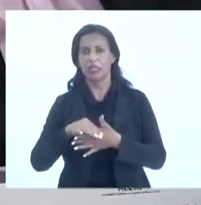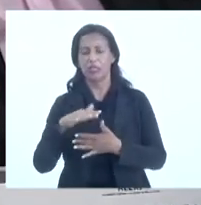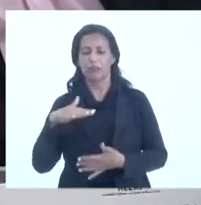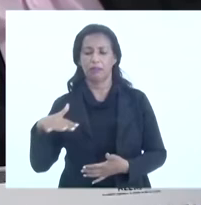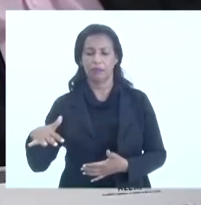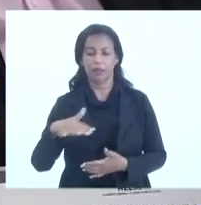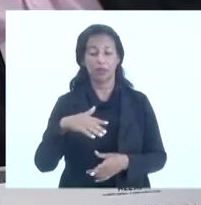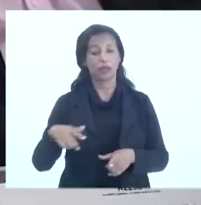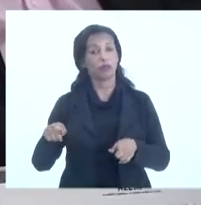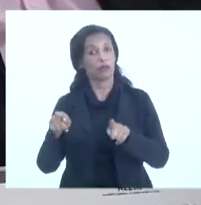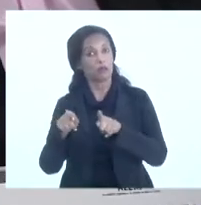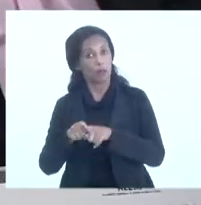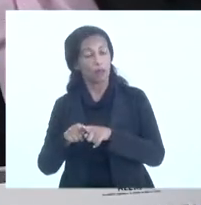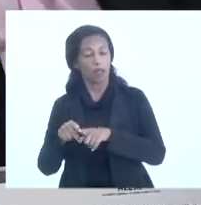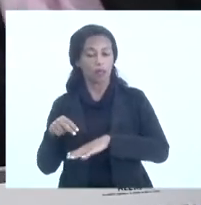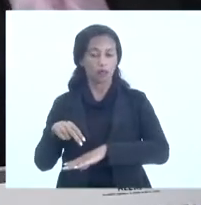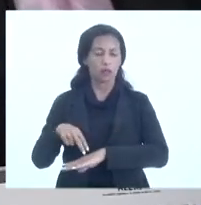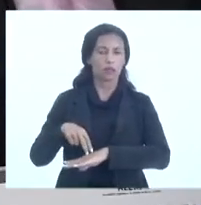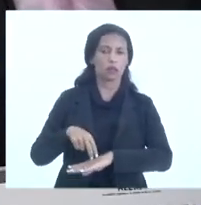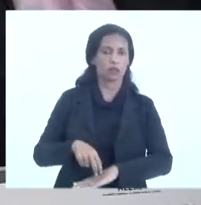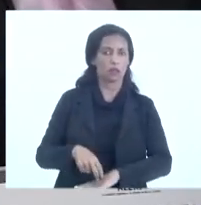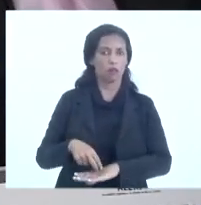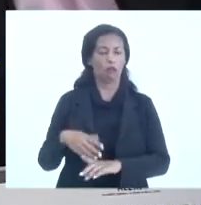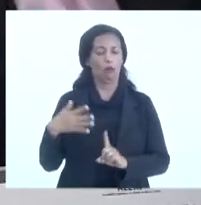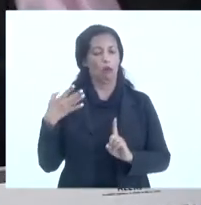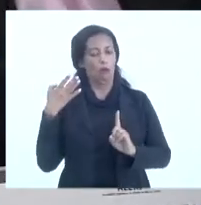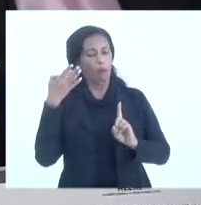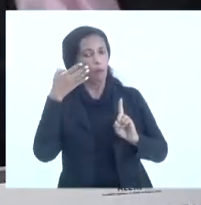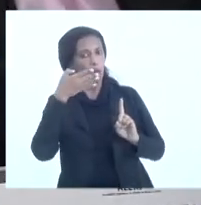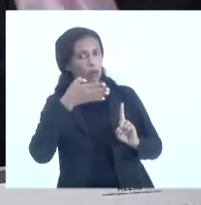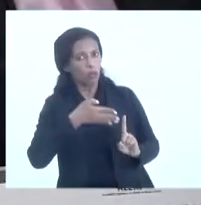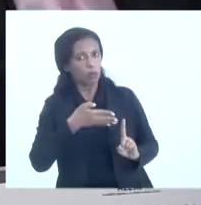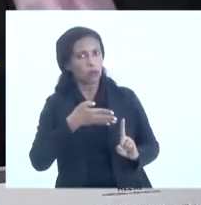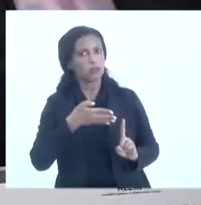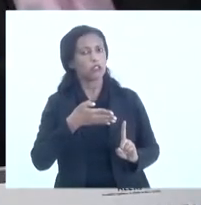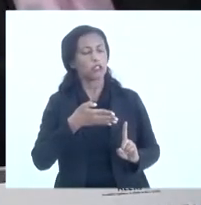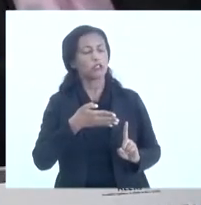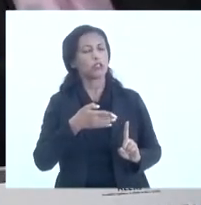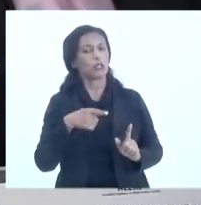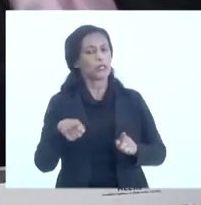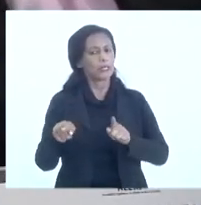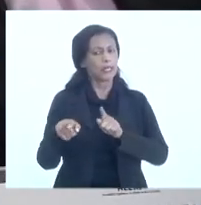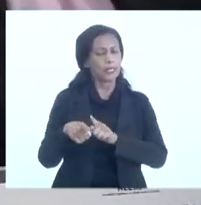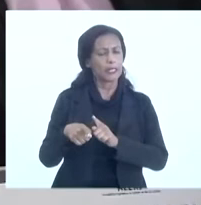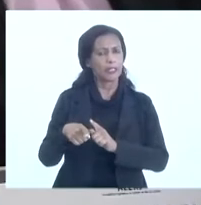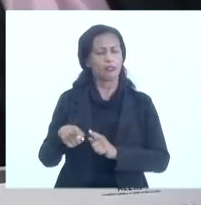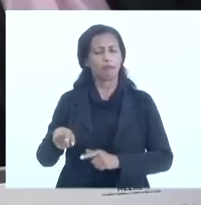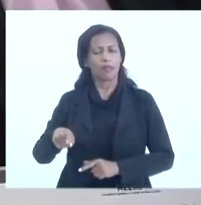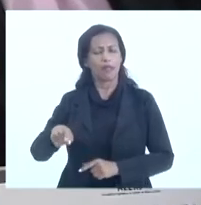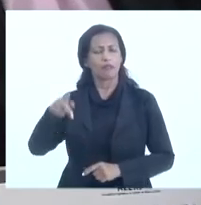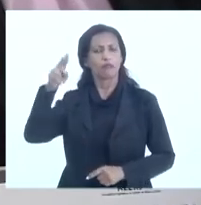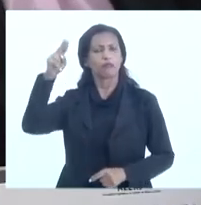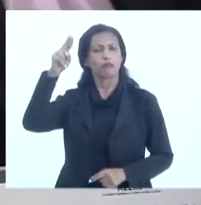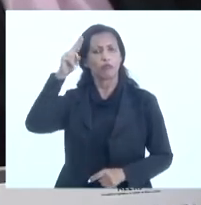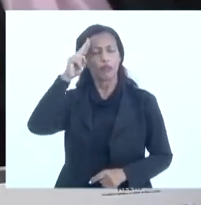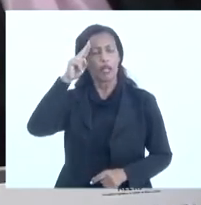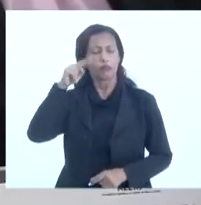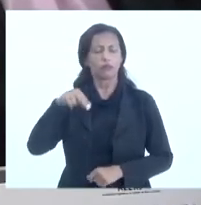região, ao mesmo tempo que ele se coloca como protagonista, ele se coloca como um soldado aí,